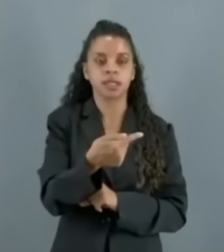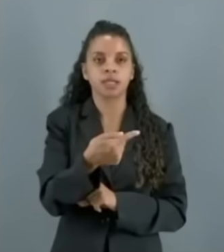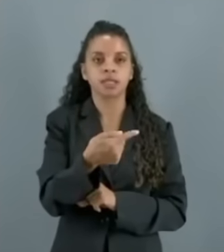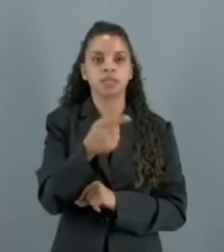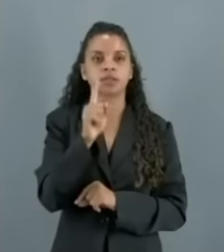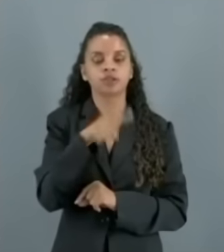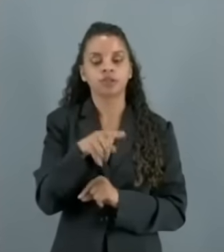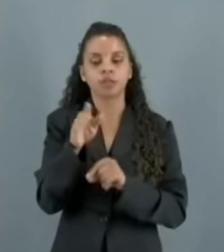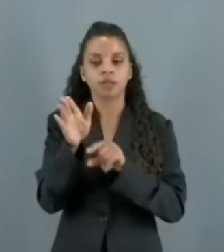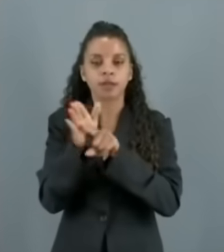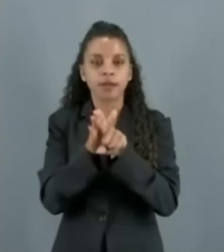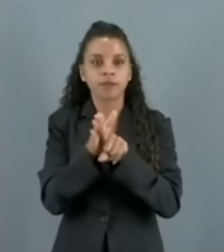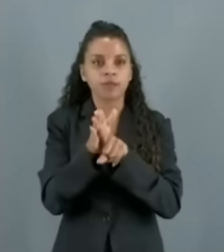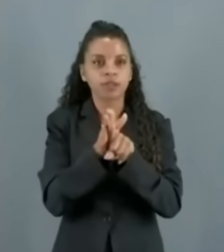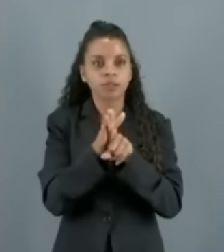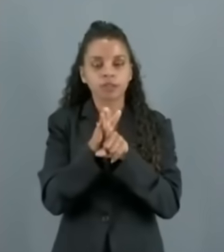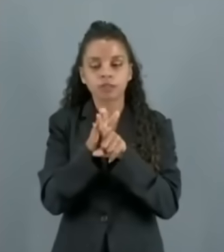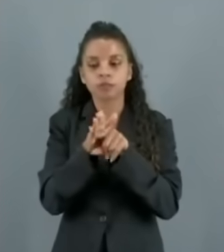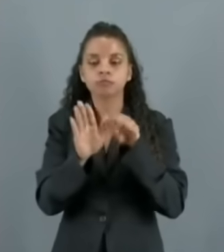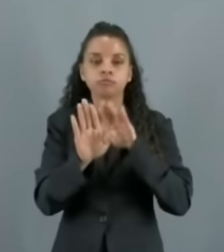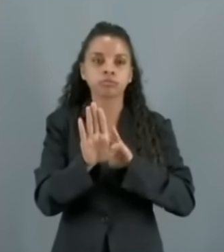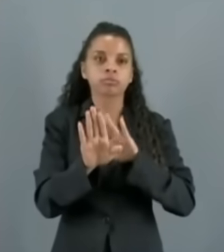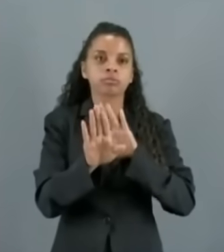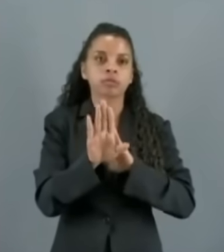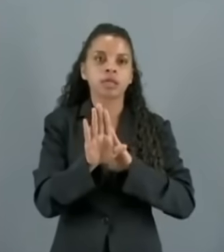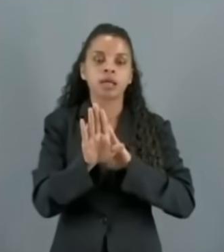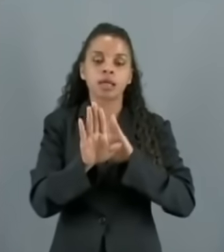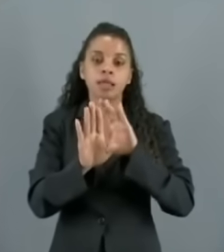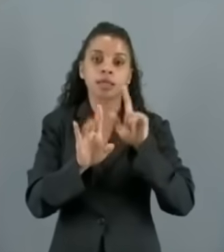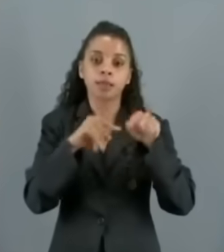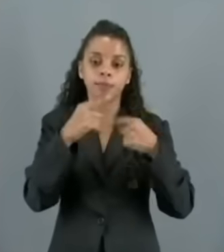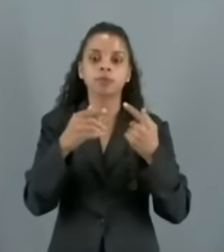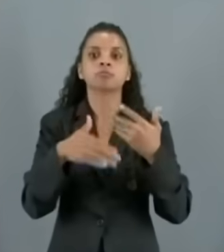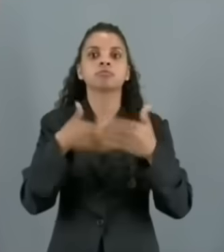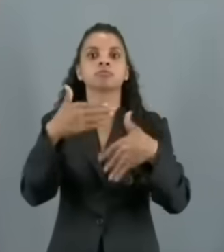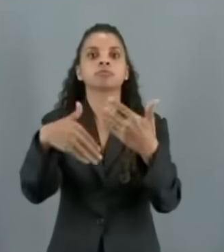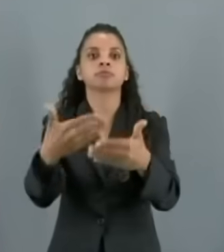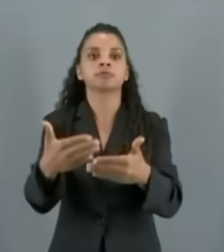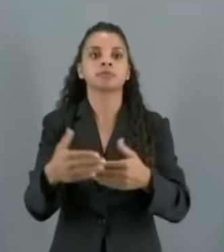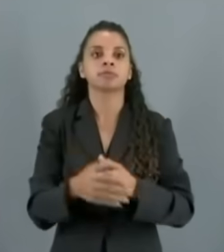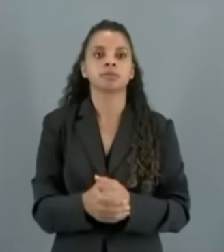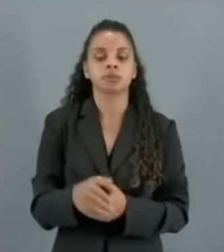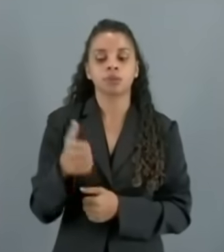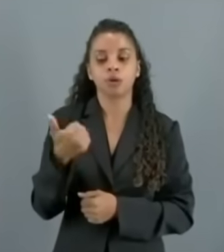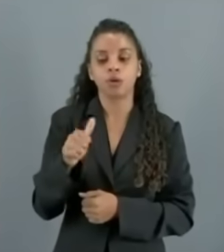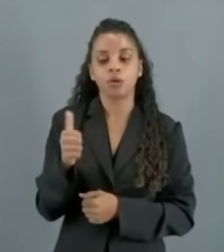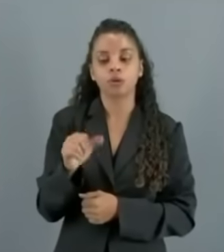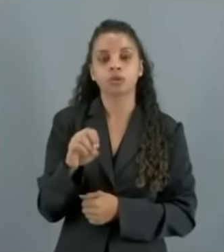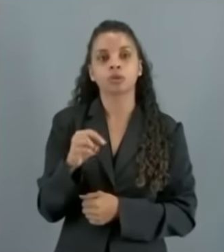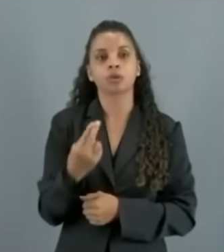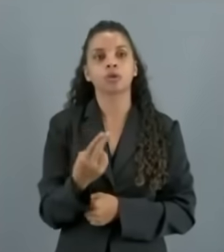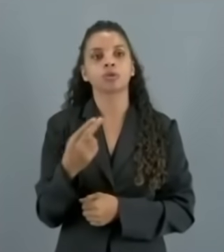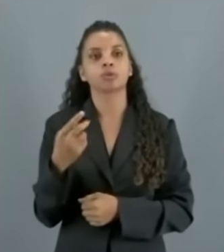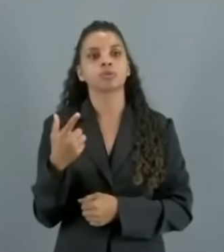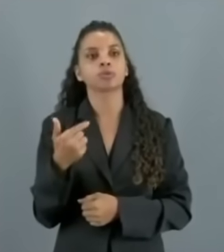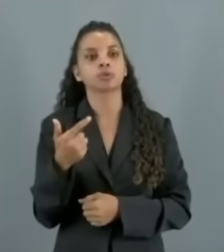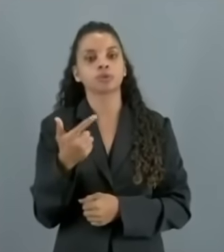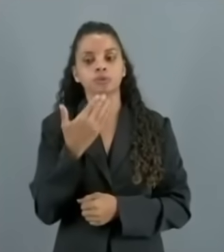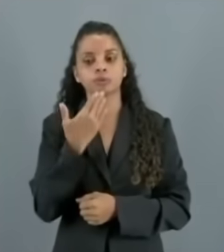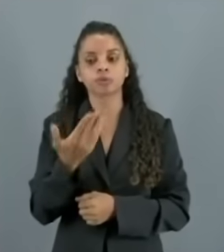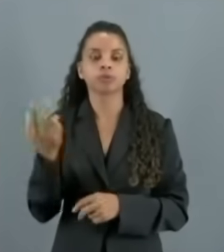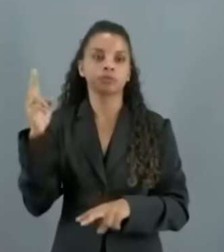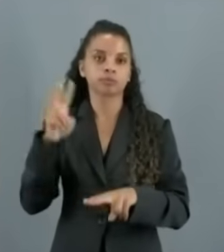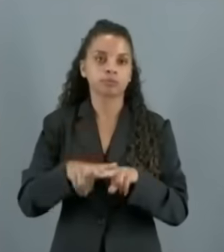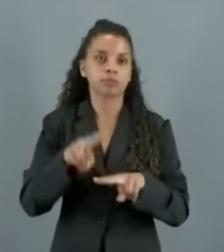sobrestadas. E elas começaram a andar. Inclusive, 11 ou 12 dos que nós pedimos a prisão aqui já foram